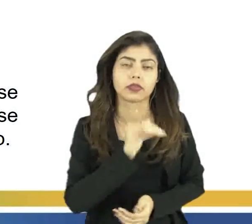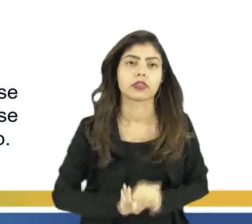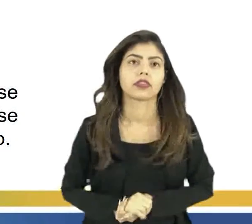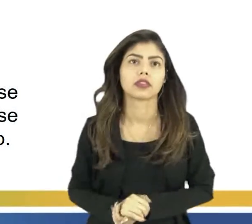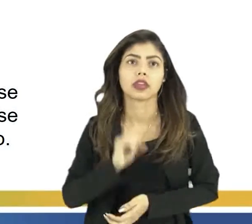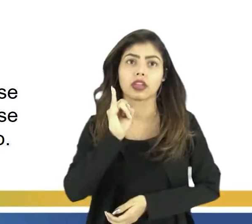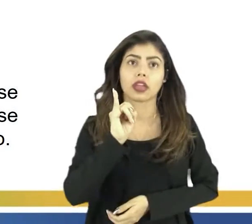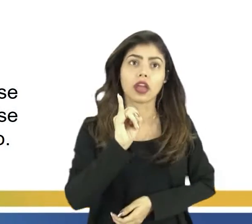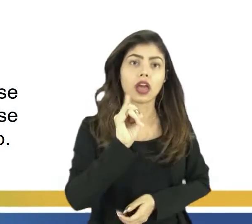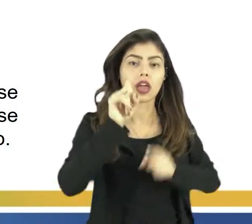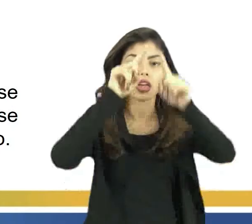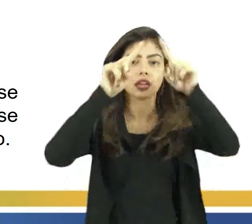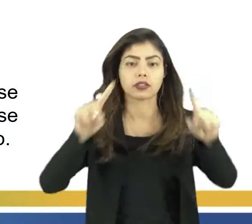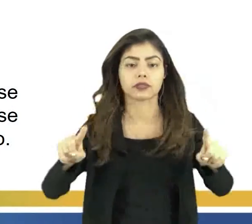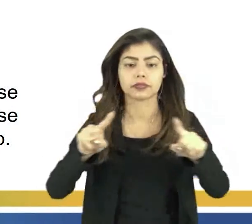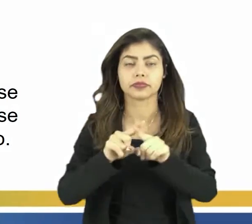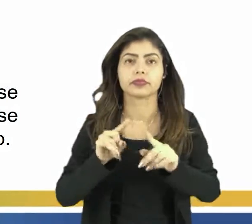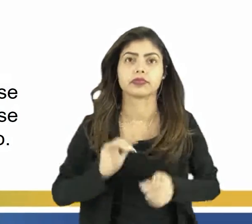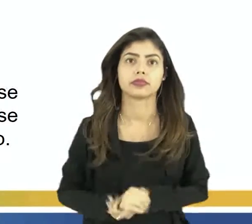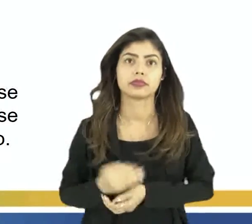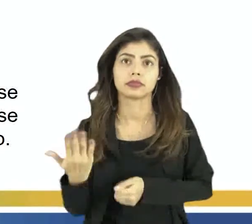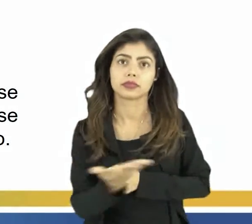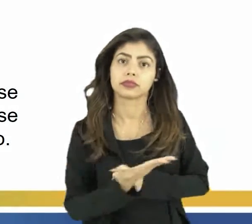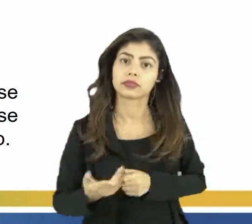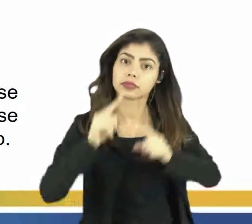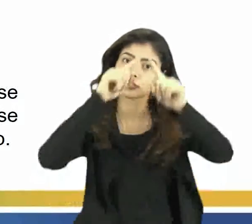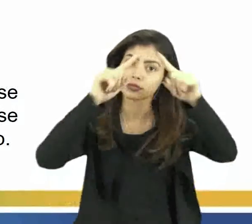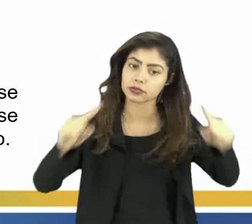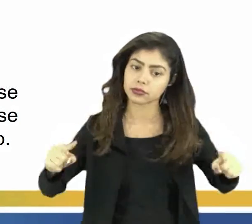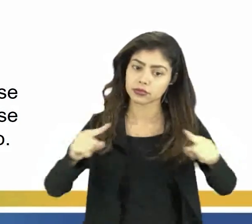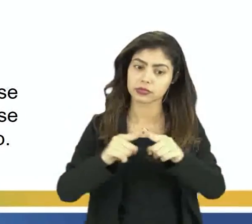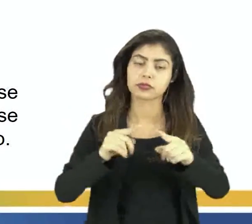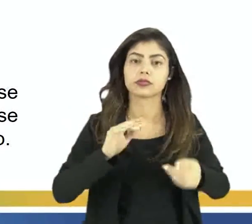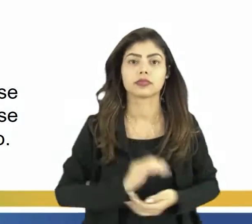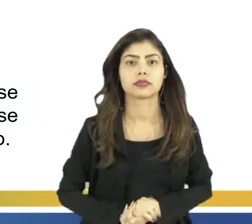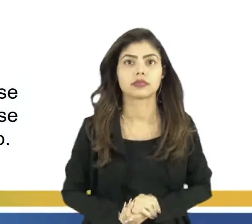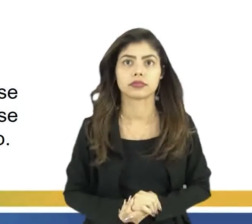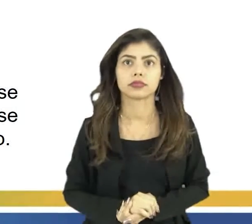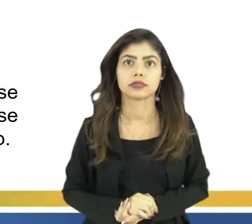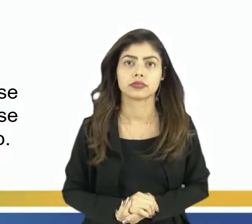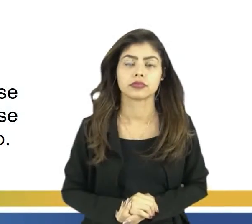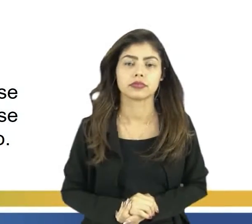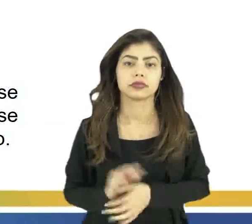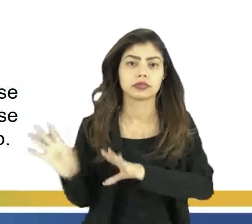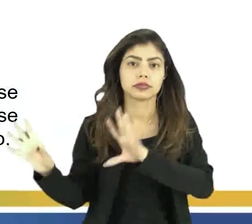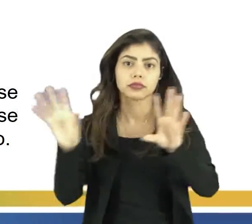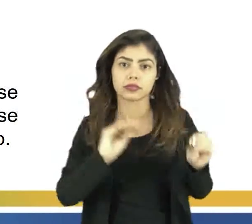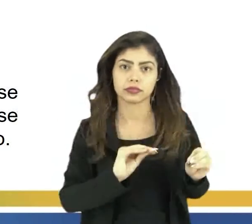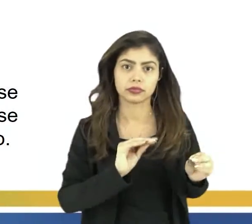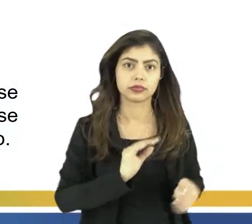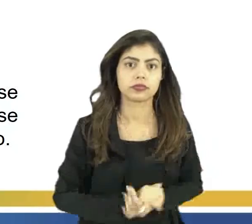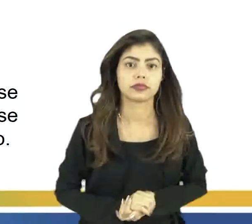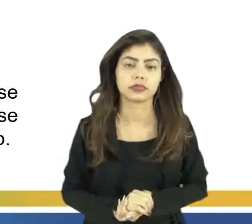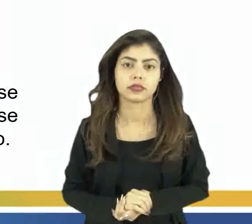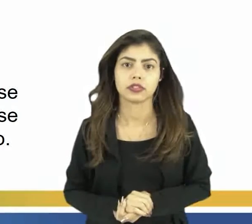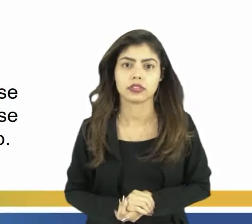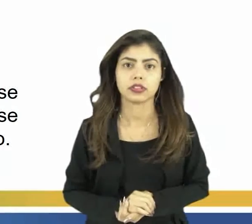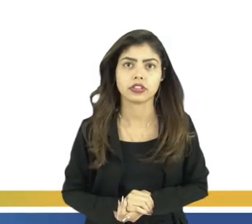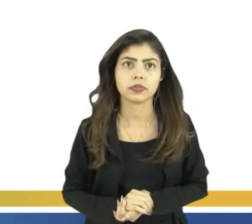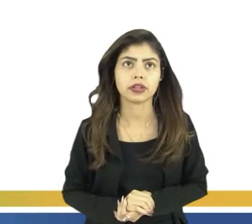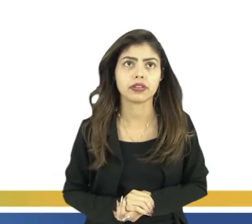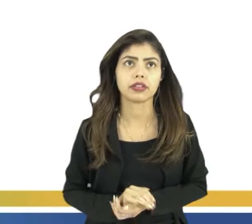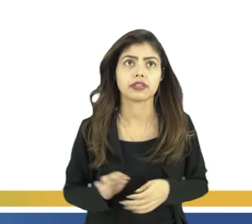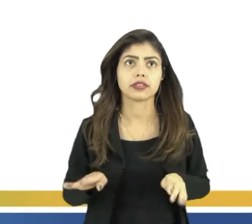exemplo, se for um prisma triangular, a área da base será um triângulo, como nós estávamos ressaltando, né,